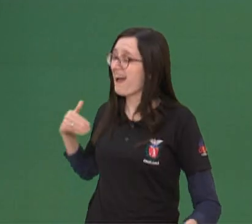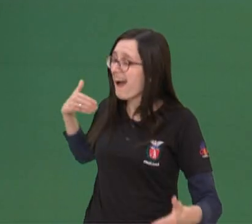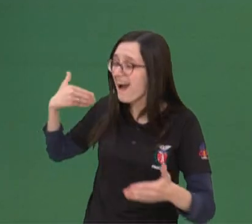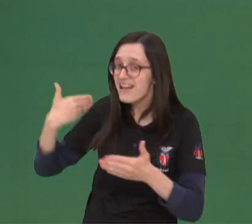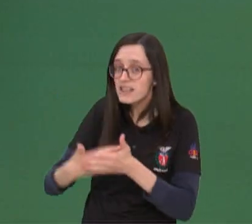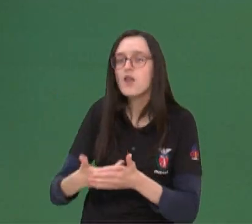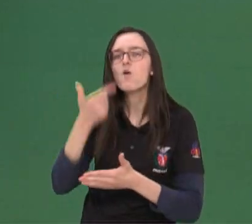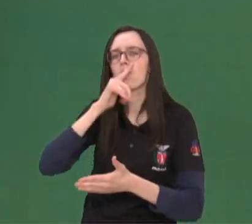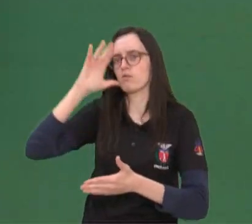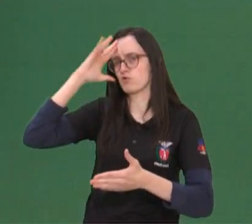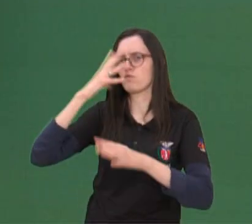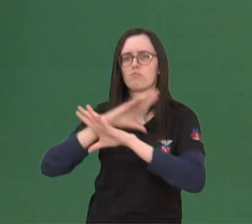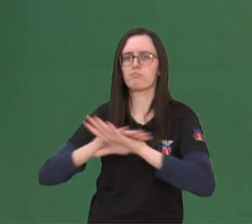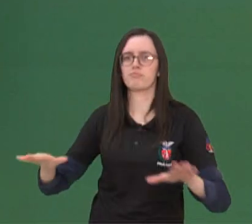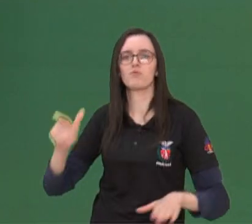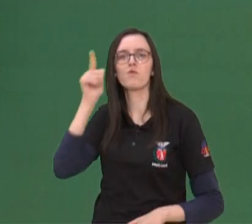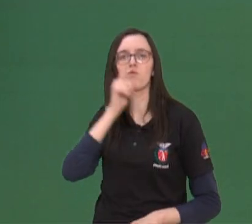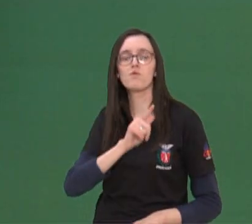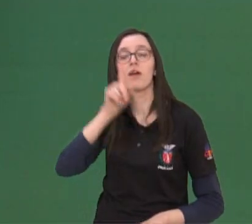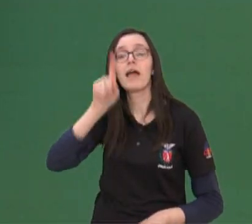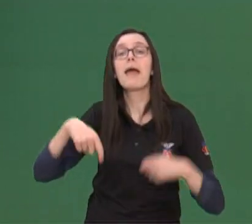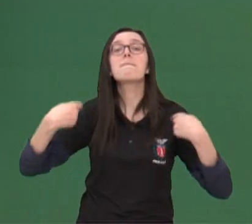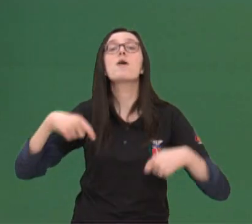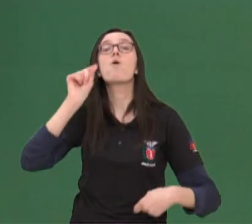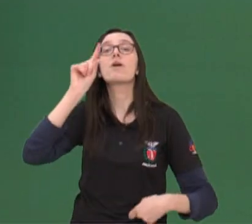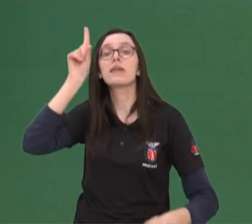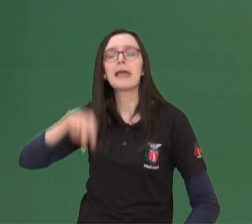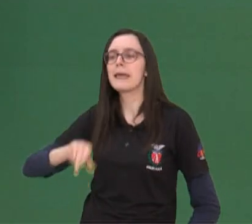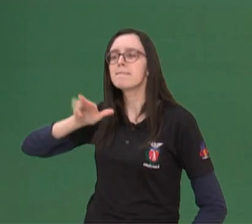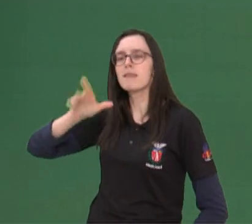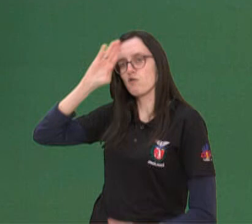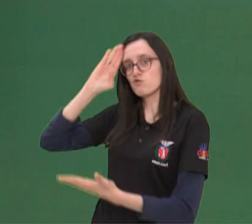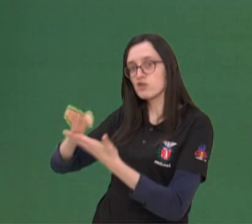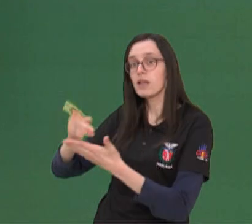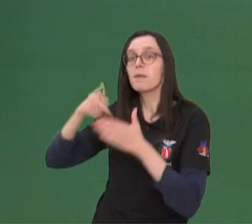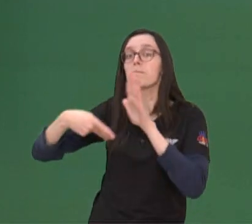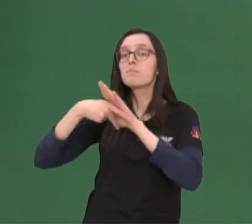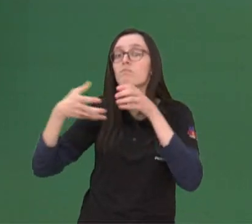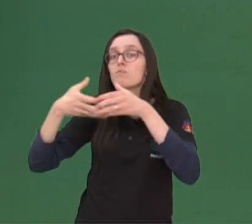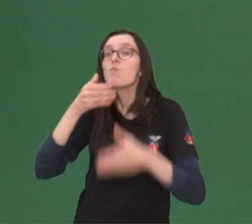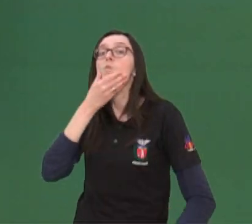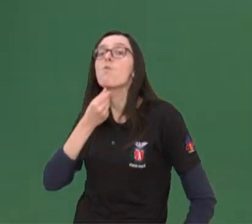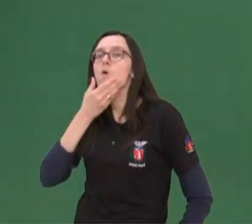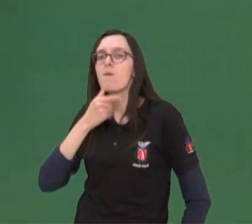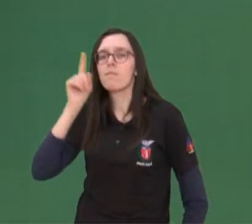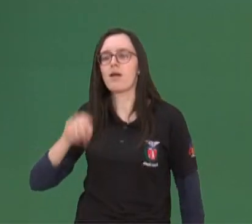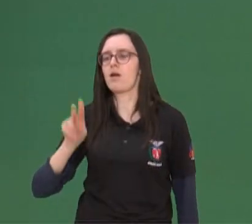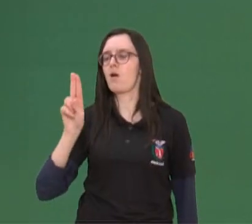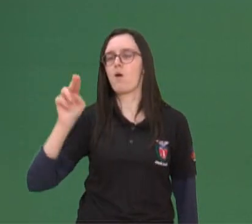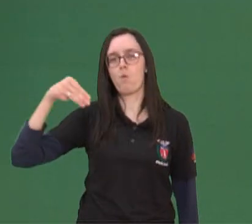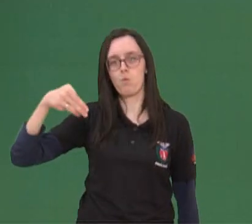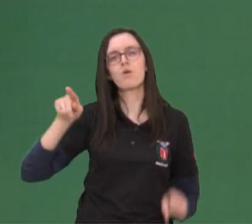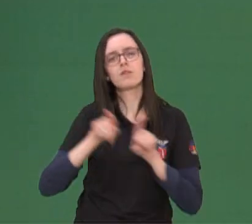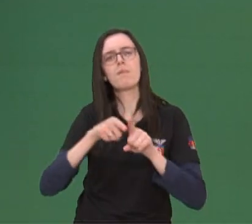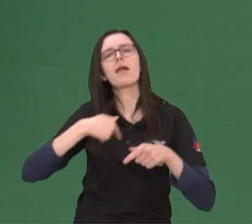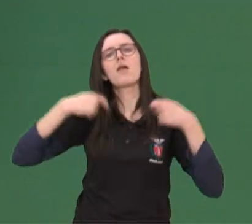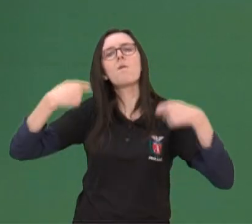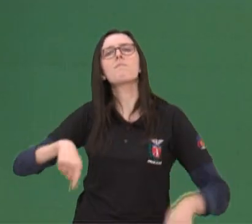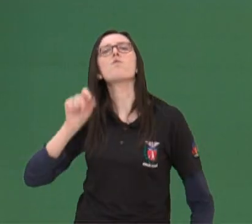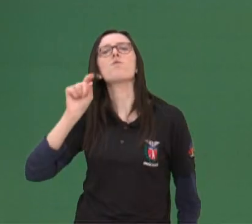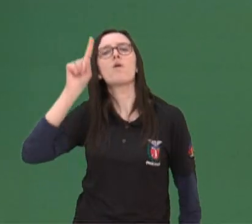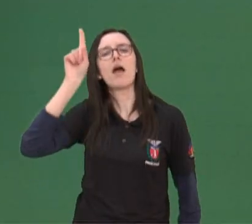se resolvam. Preciso do indefinido masculino. Está aqui o um. Depois eu preciso